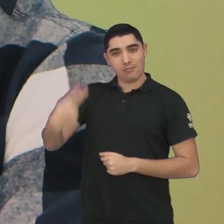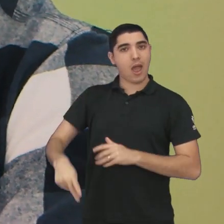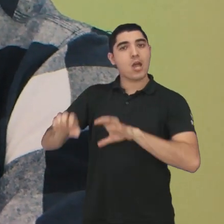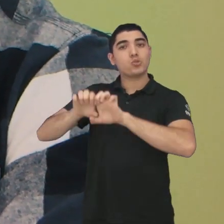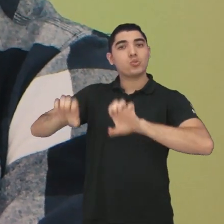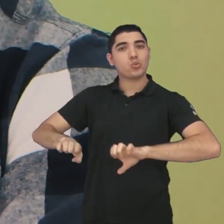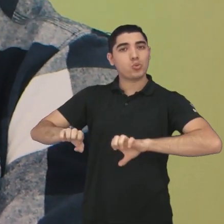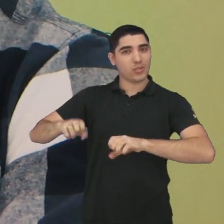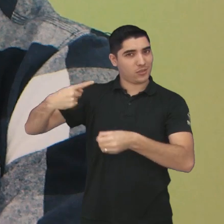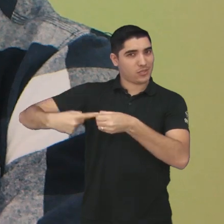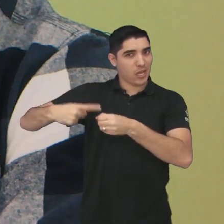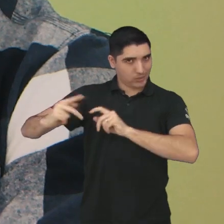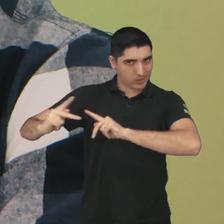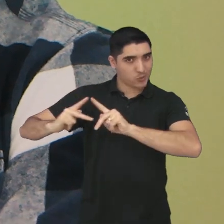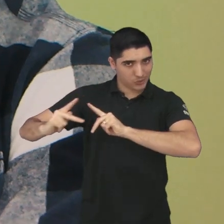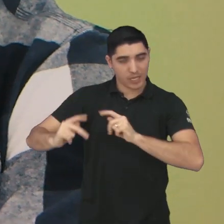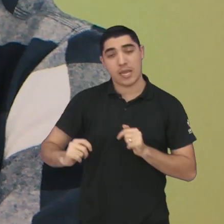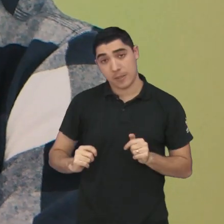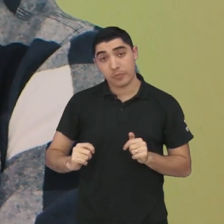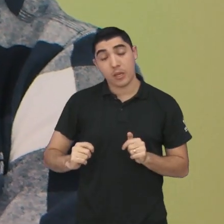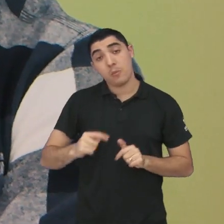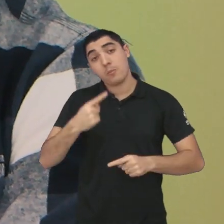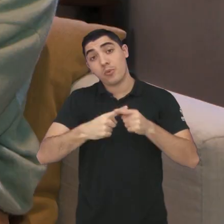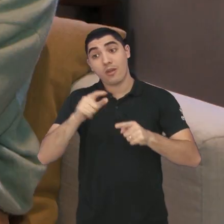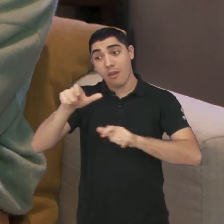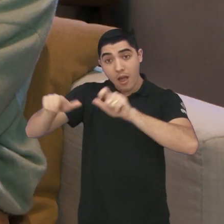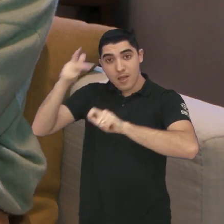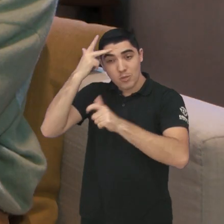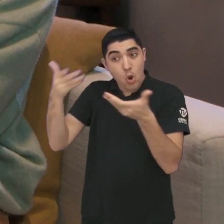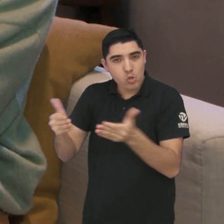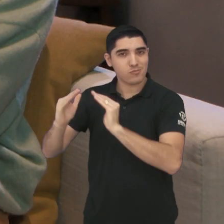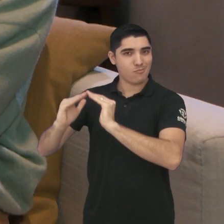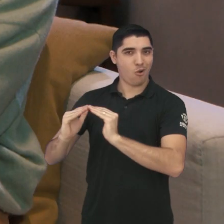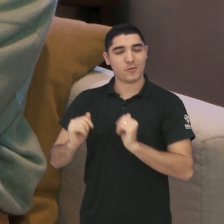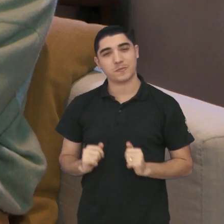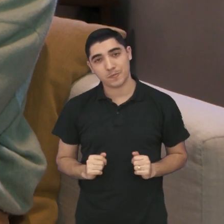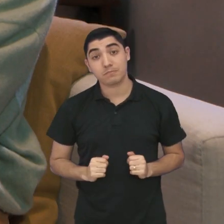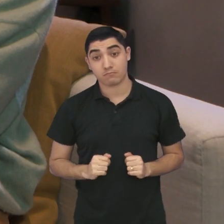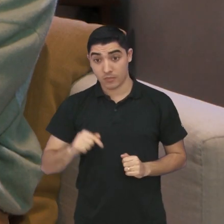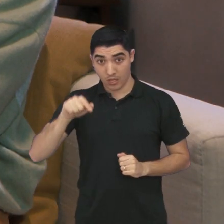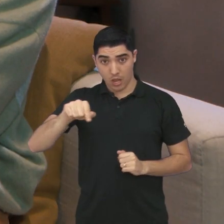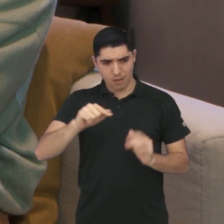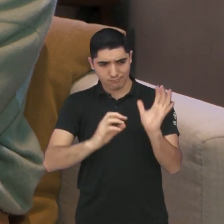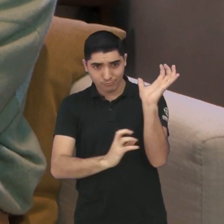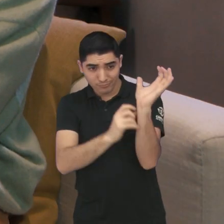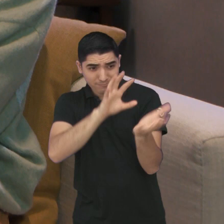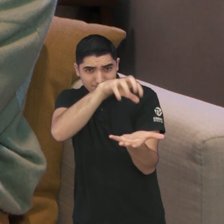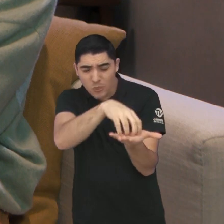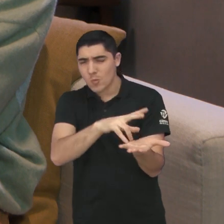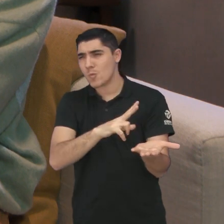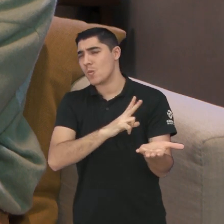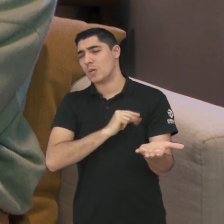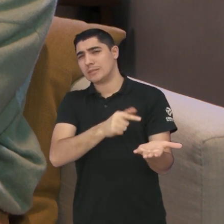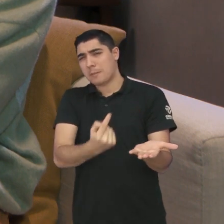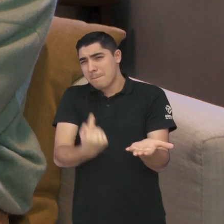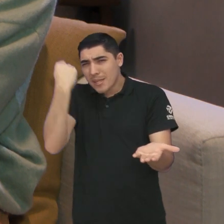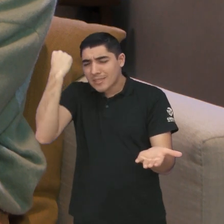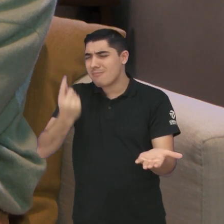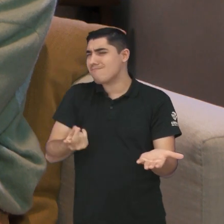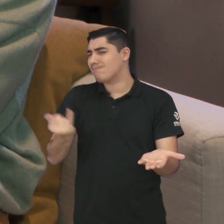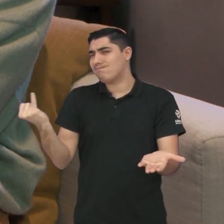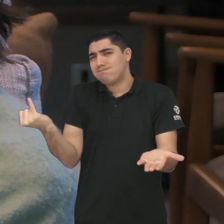tem hoje para as pessoas que moram aqui. A fase sanatorial tem uma importância tão grande para São José e ela ficou invisível durante